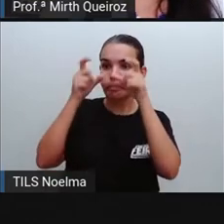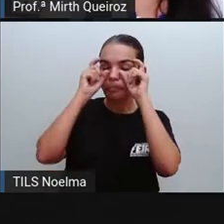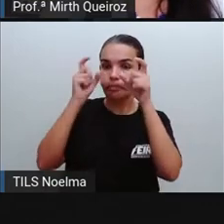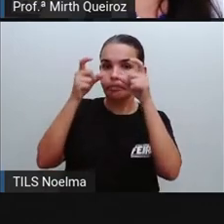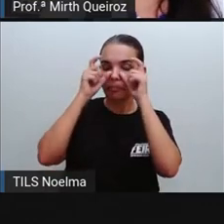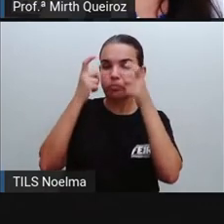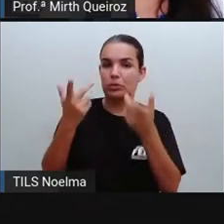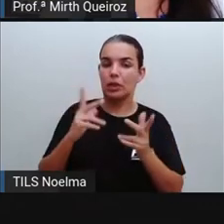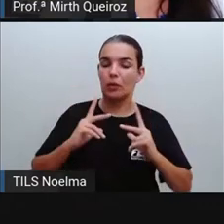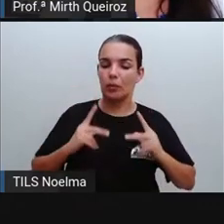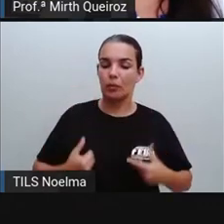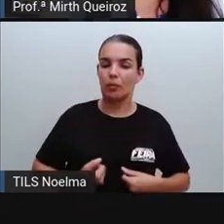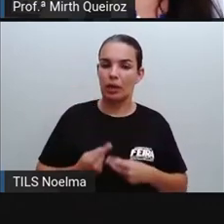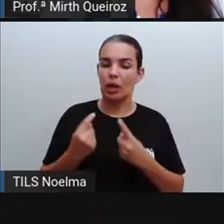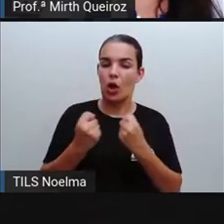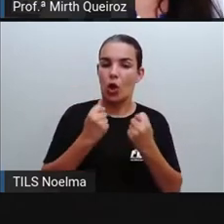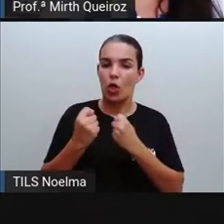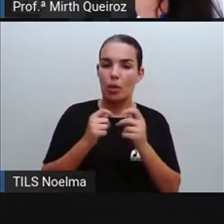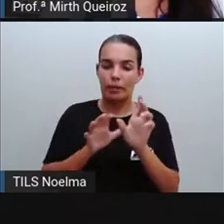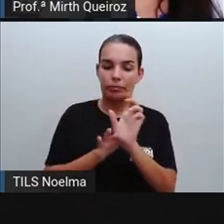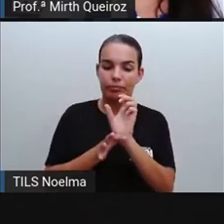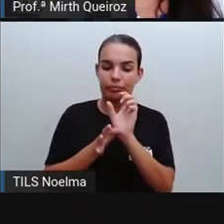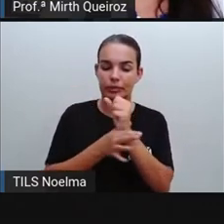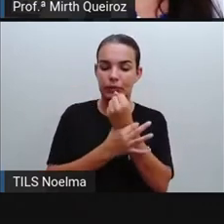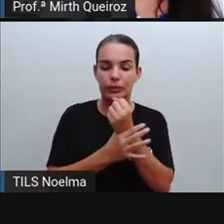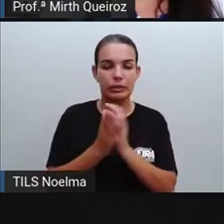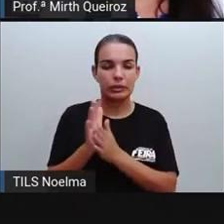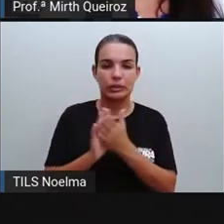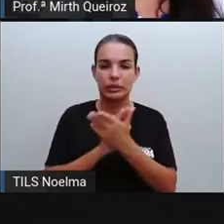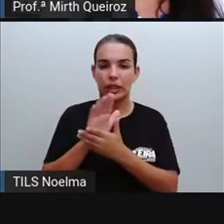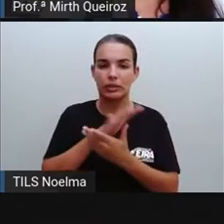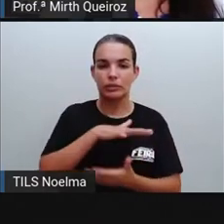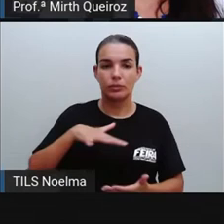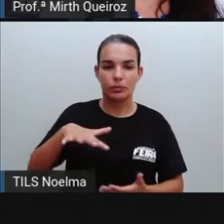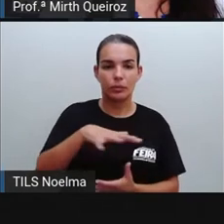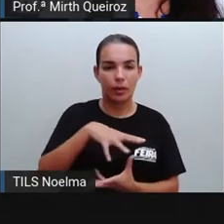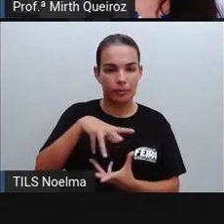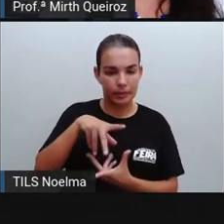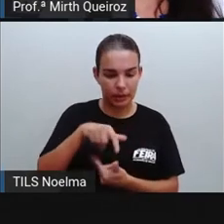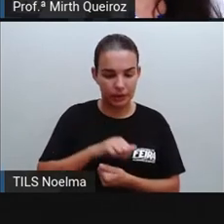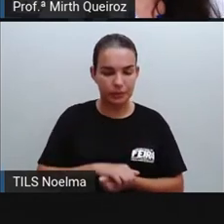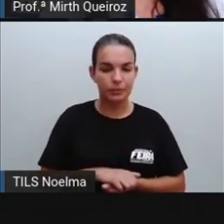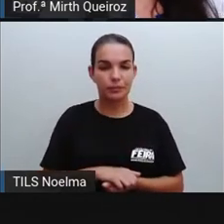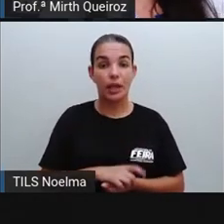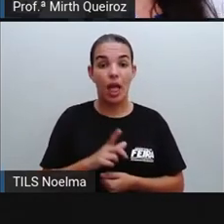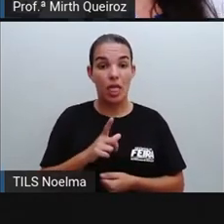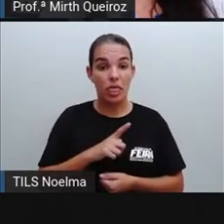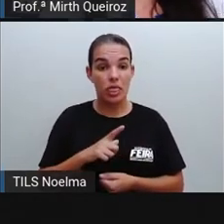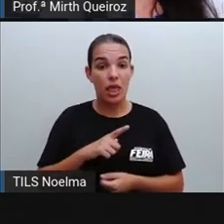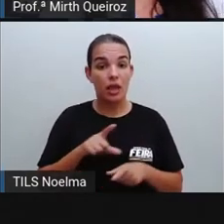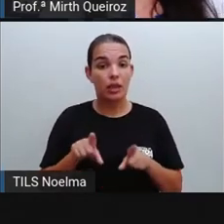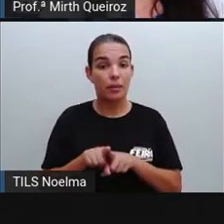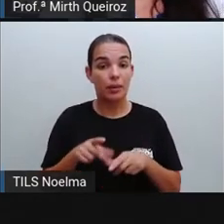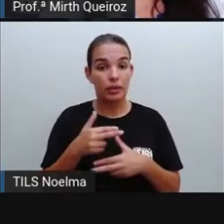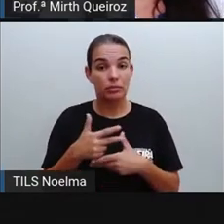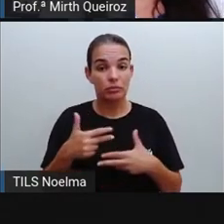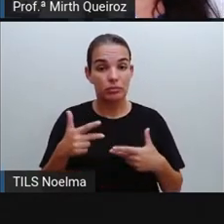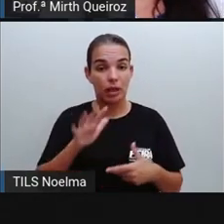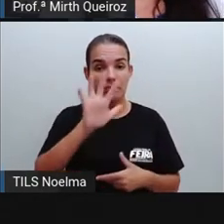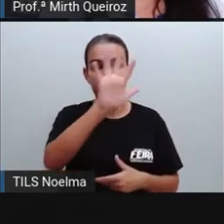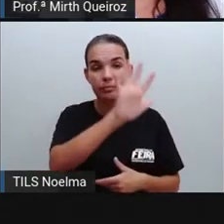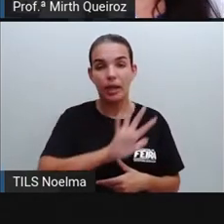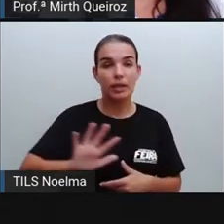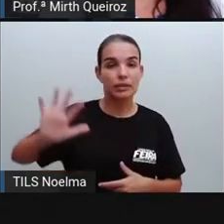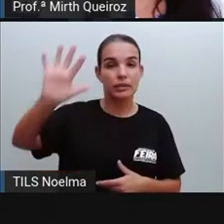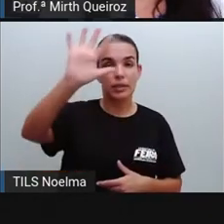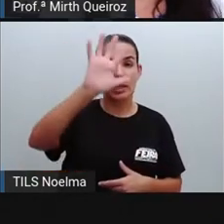questão econômica. Há elementos que predominam nas paisagens humanizadas e outros nas paisagens naturais? Sim,